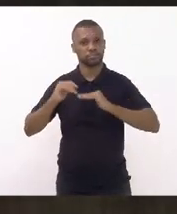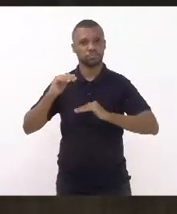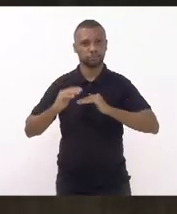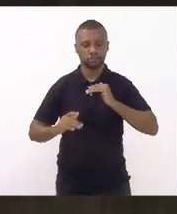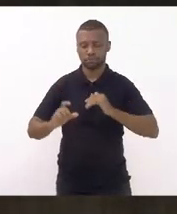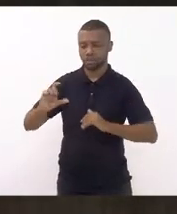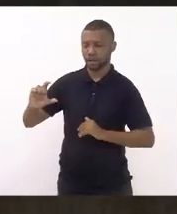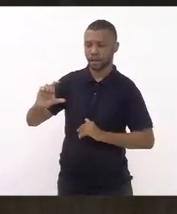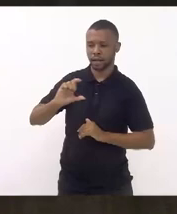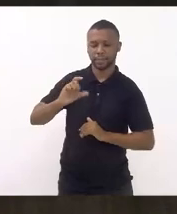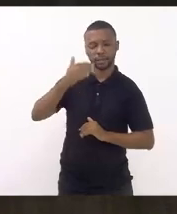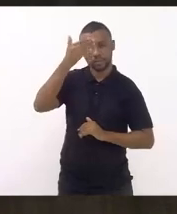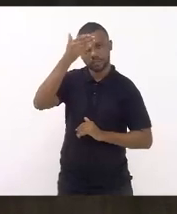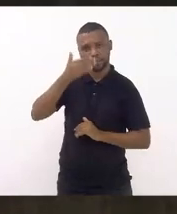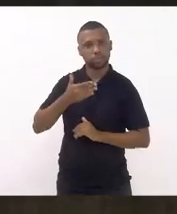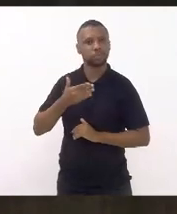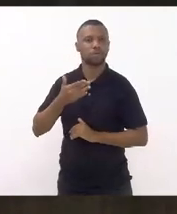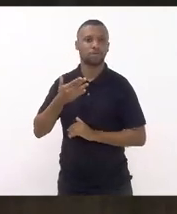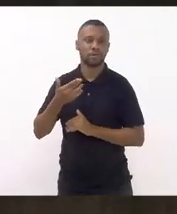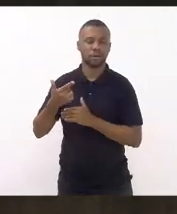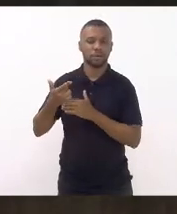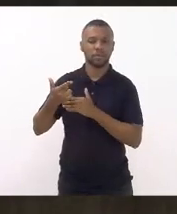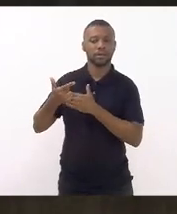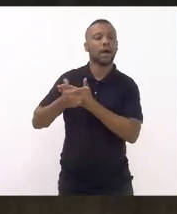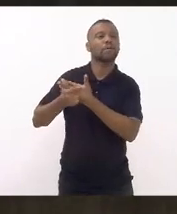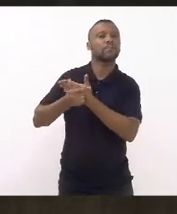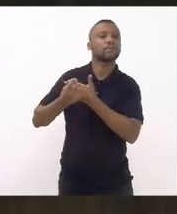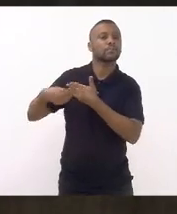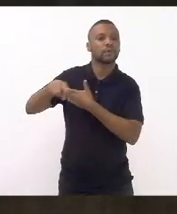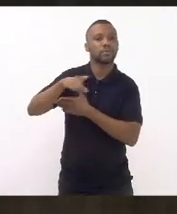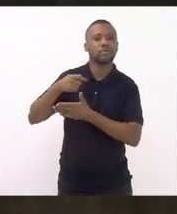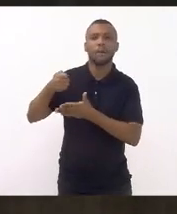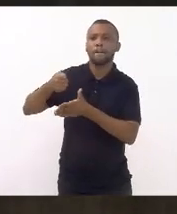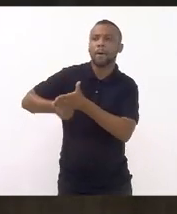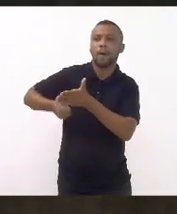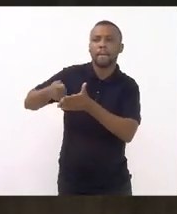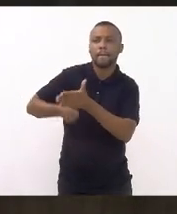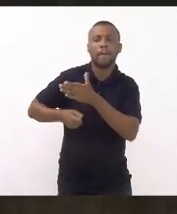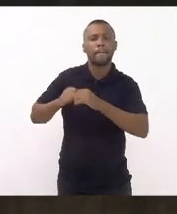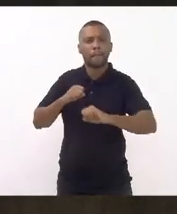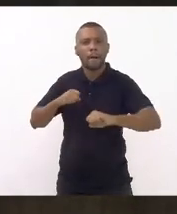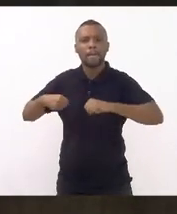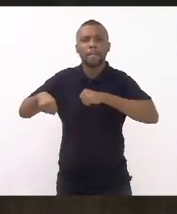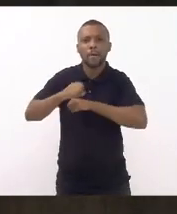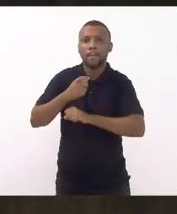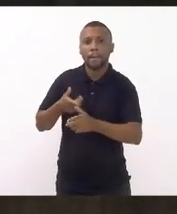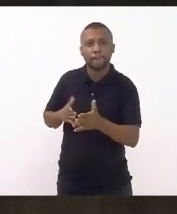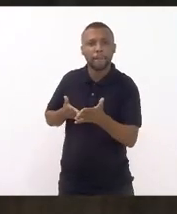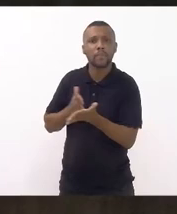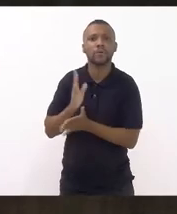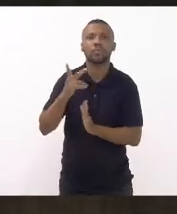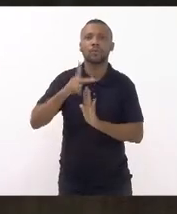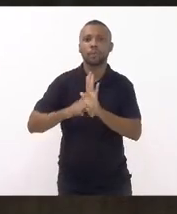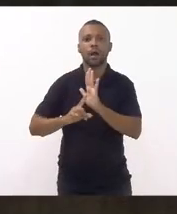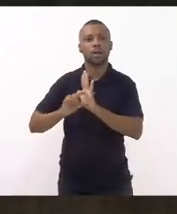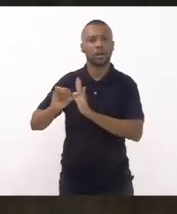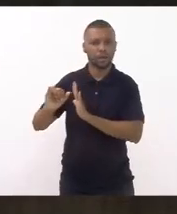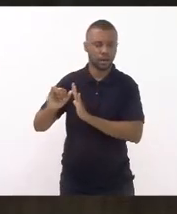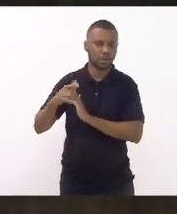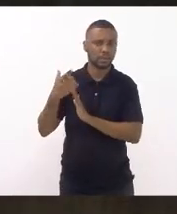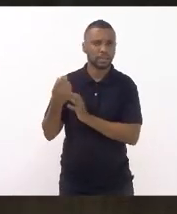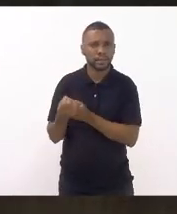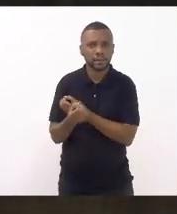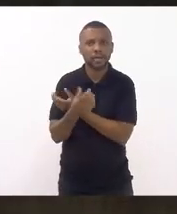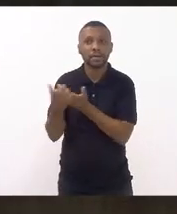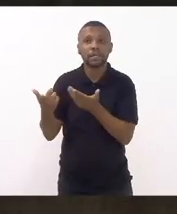deles, nós tivemos também numa luta constante para a aprovação do projeto de lei, que daria o